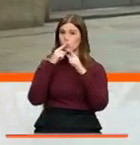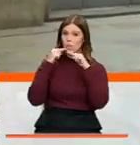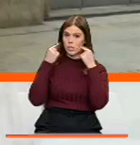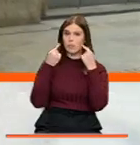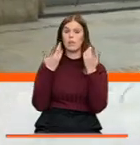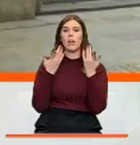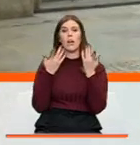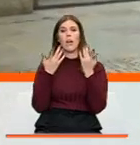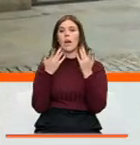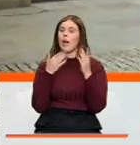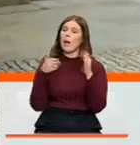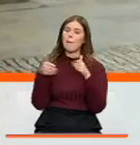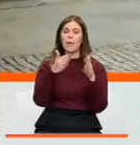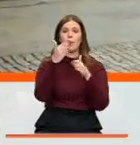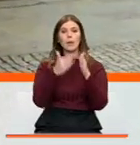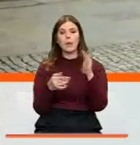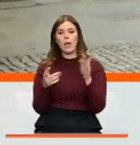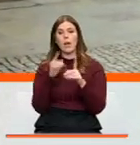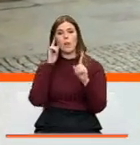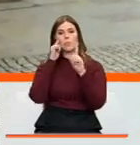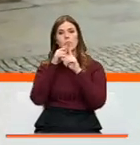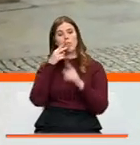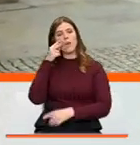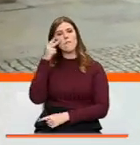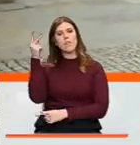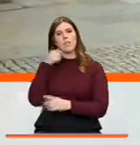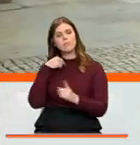sorriso é meio caminho andado para enfrentarmos a vida.